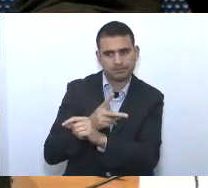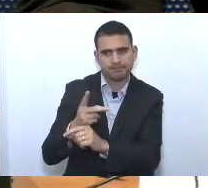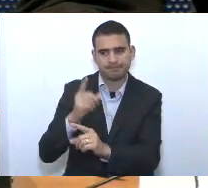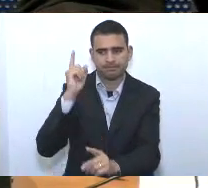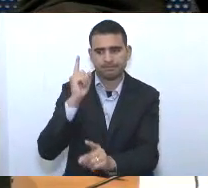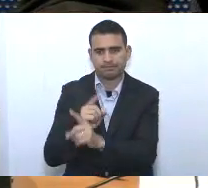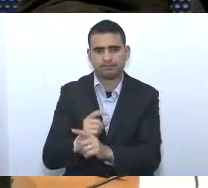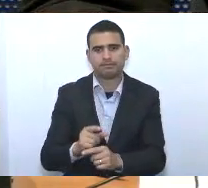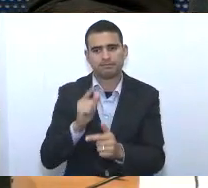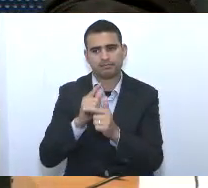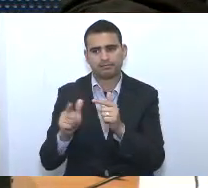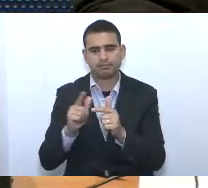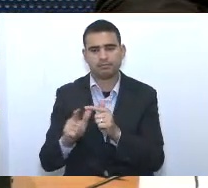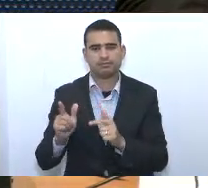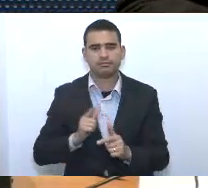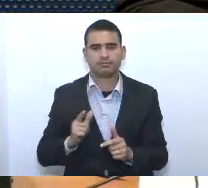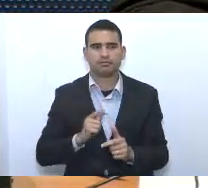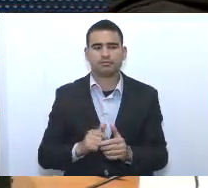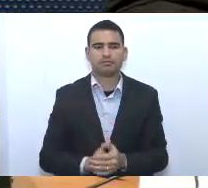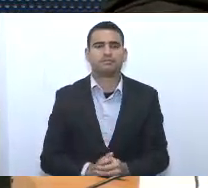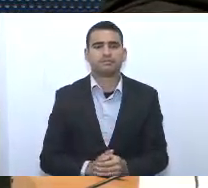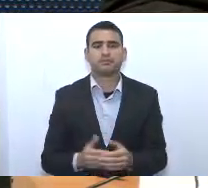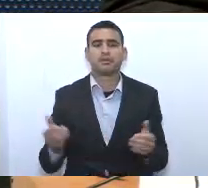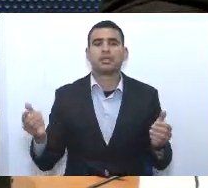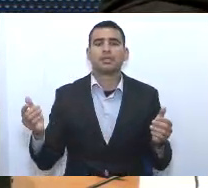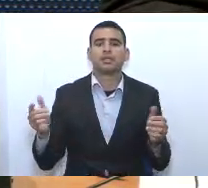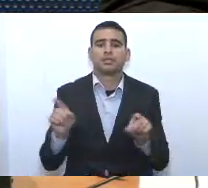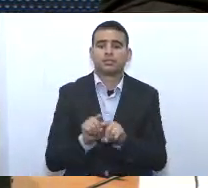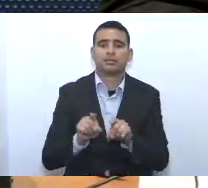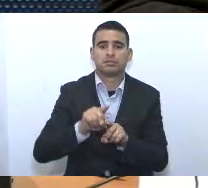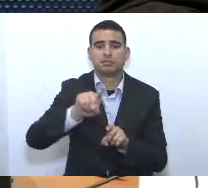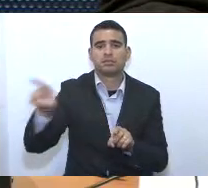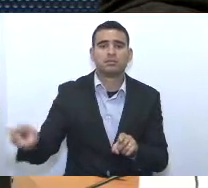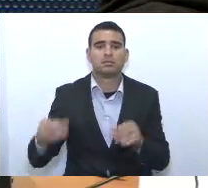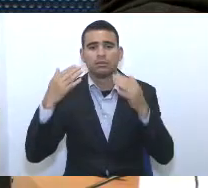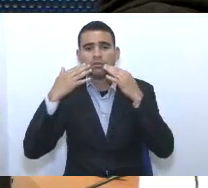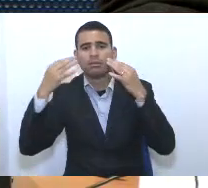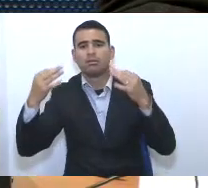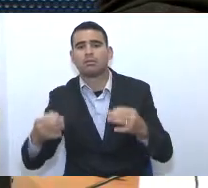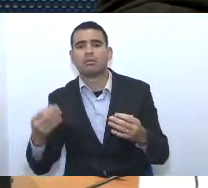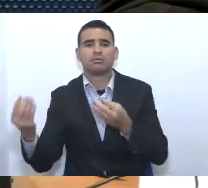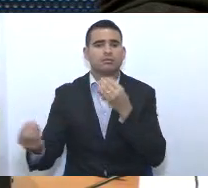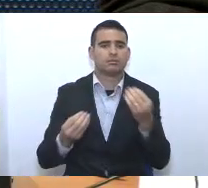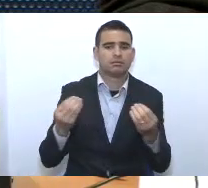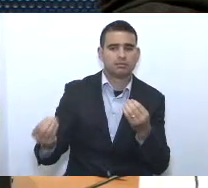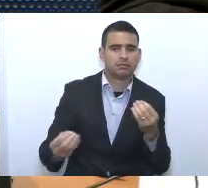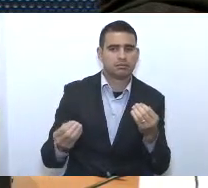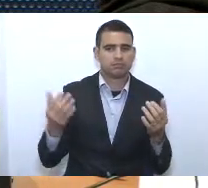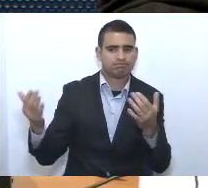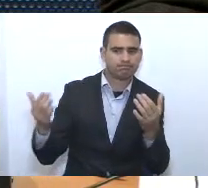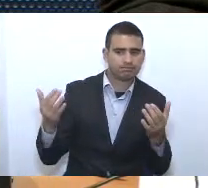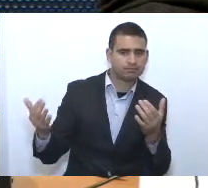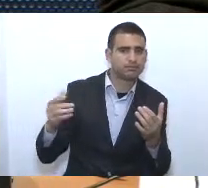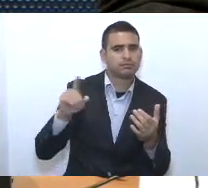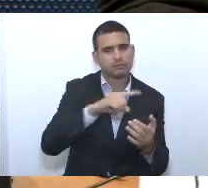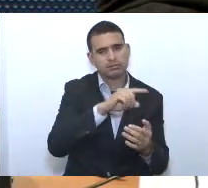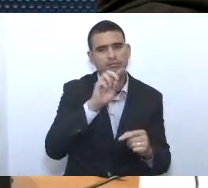e loteadores e de ajustamento de conduta, o TAC, junto ao Ministério Público. Temos